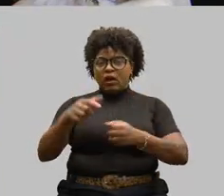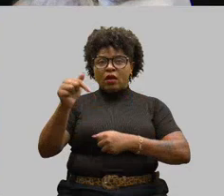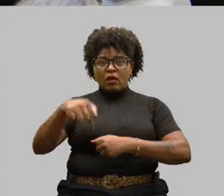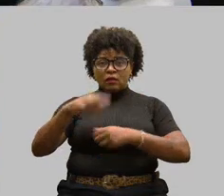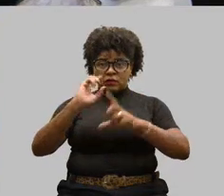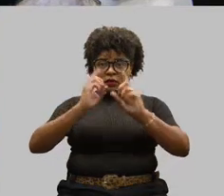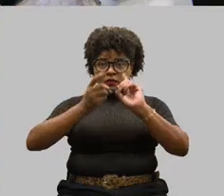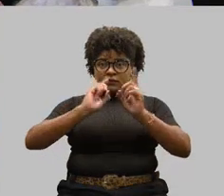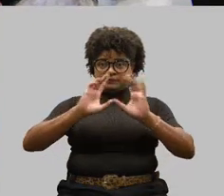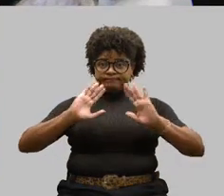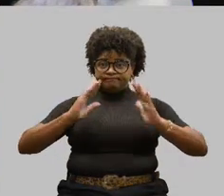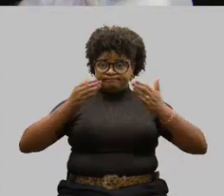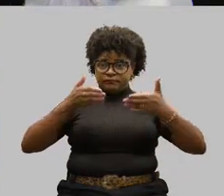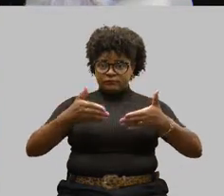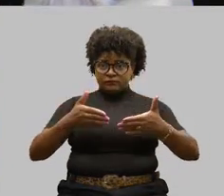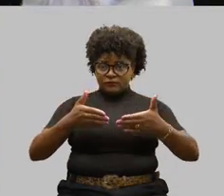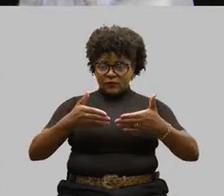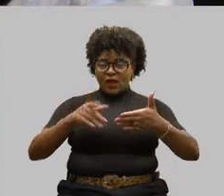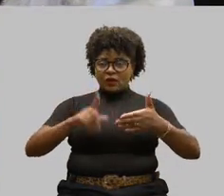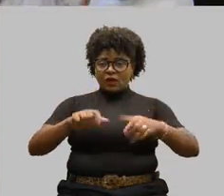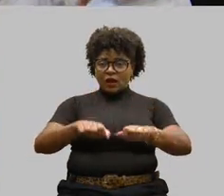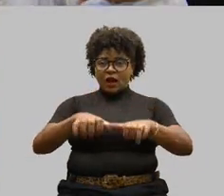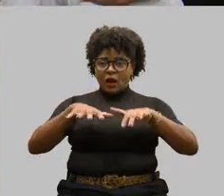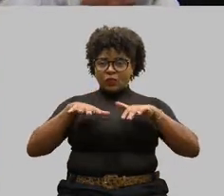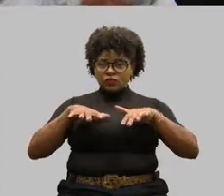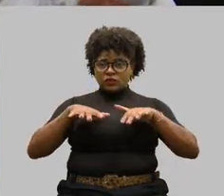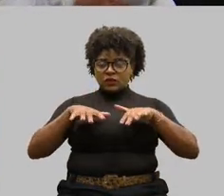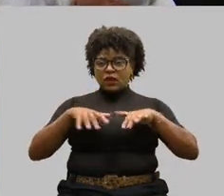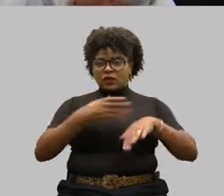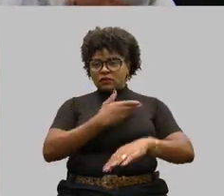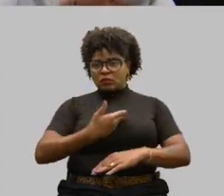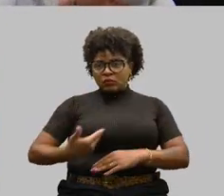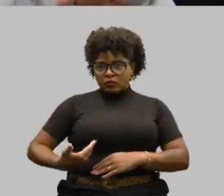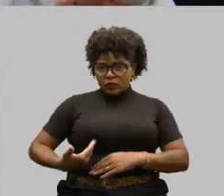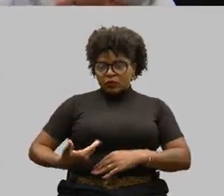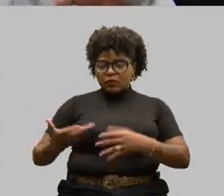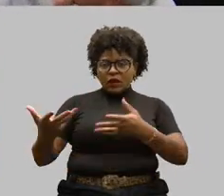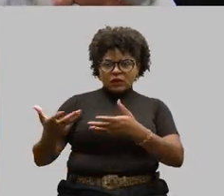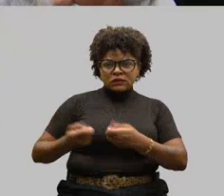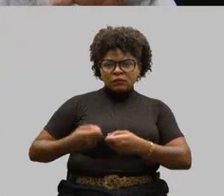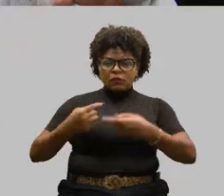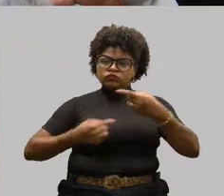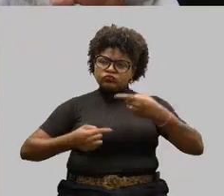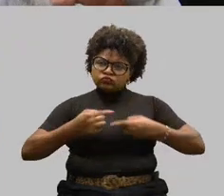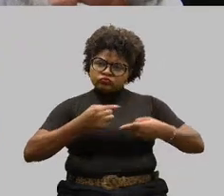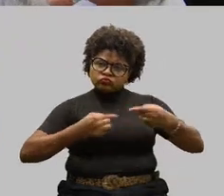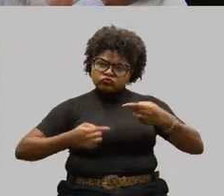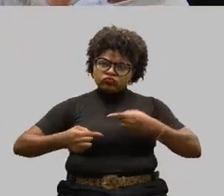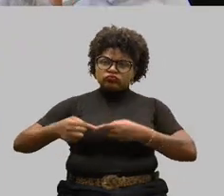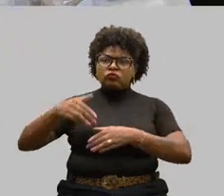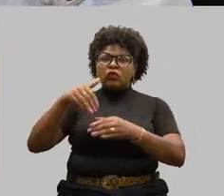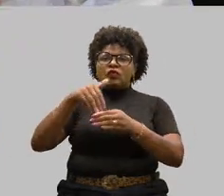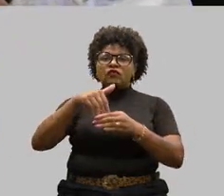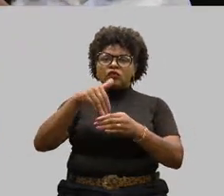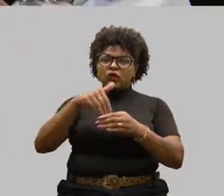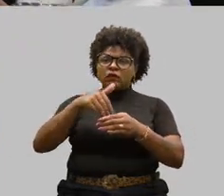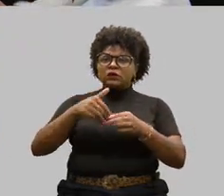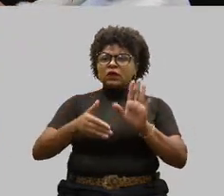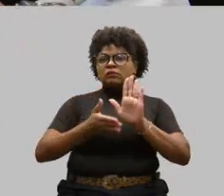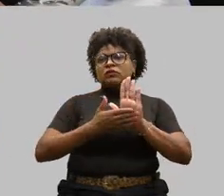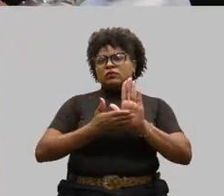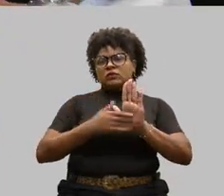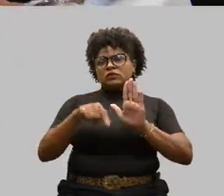a realizar audiência pública e receber discutir e votar proposições da